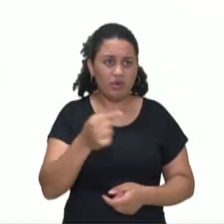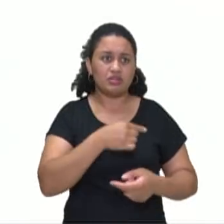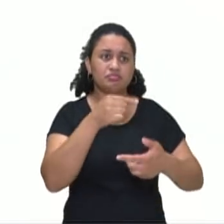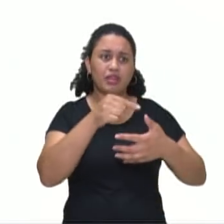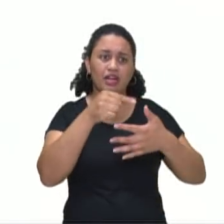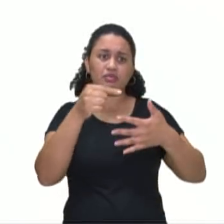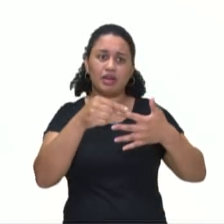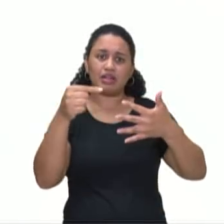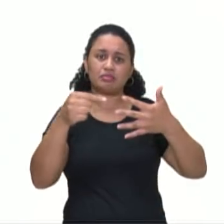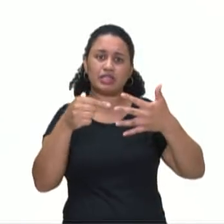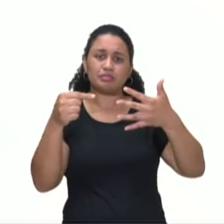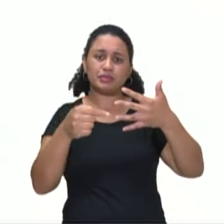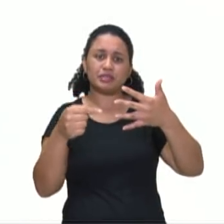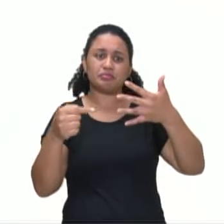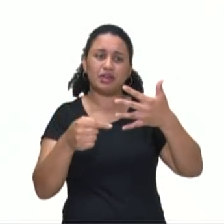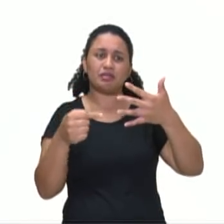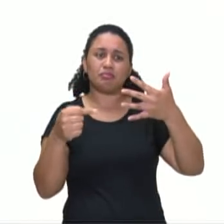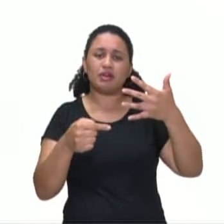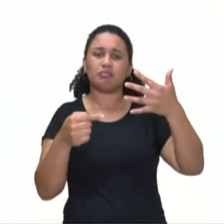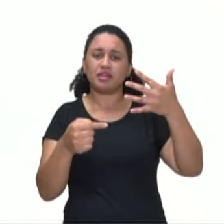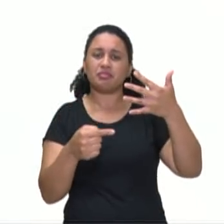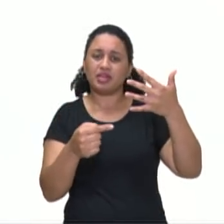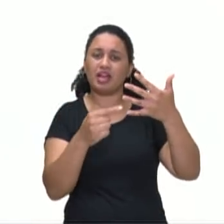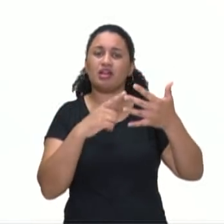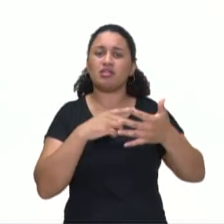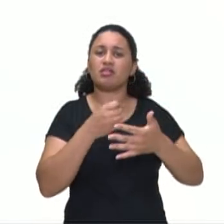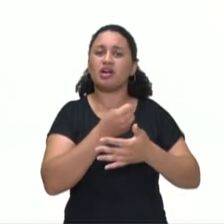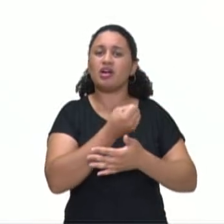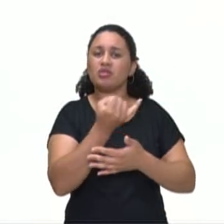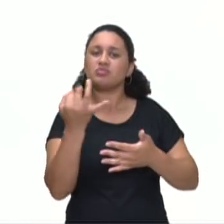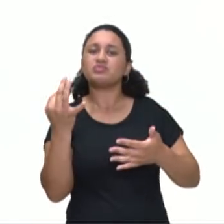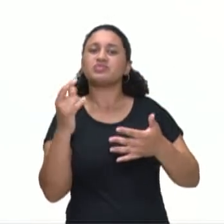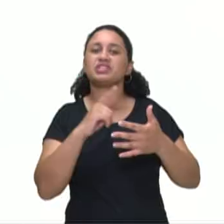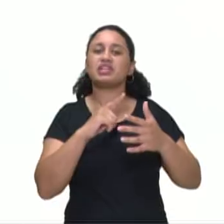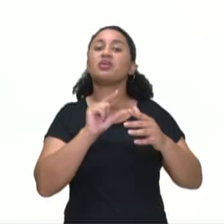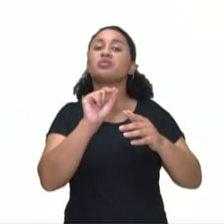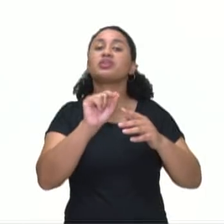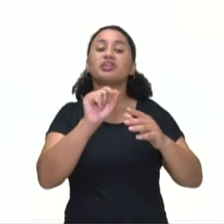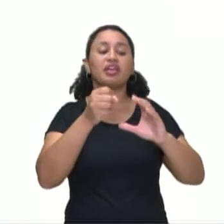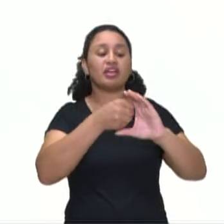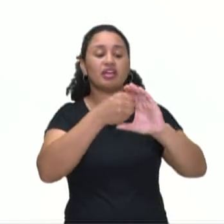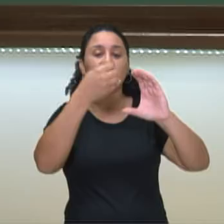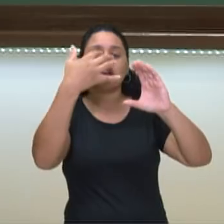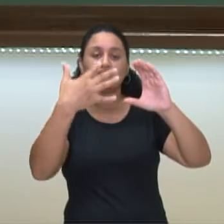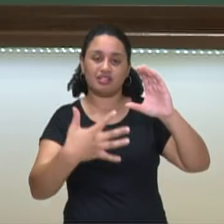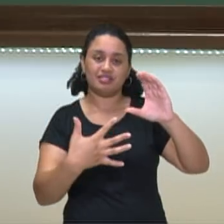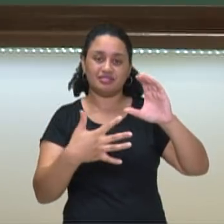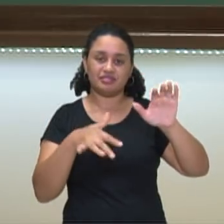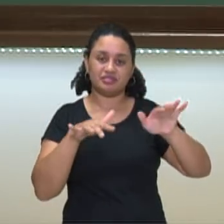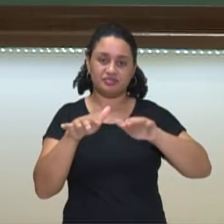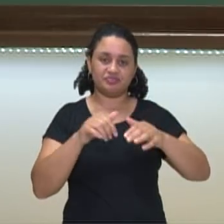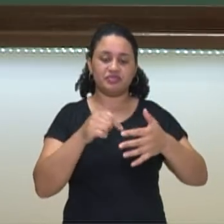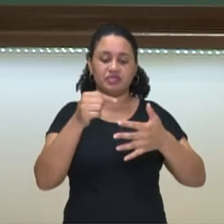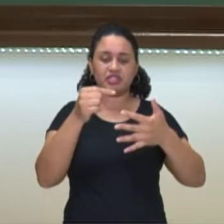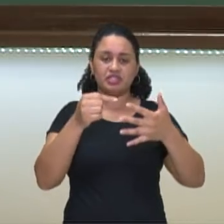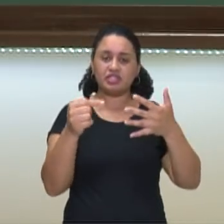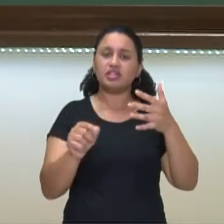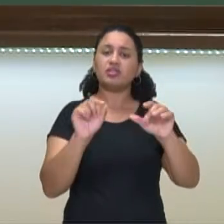fluxo, giros, eixo, peso, rolamentos e saltos. Então, todas essas